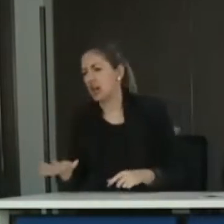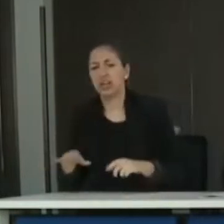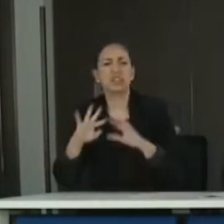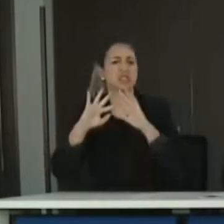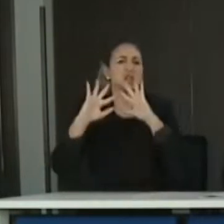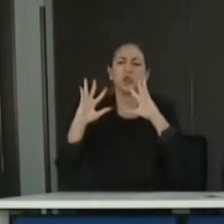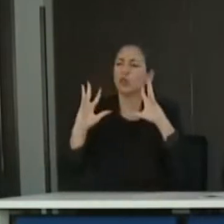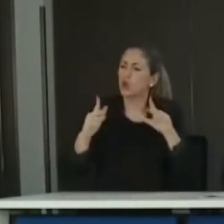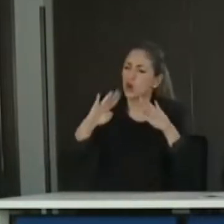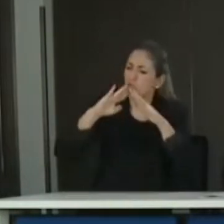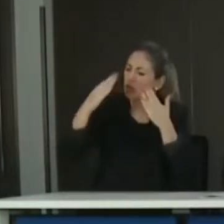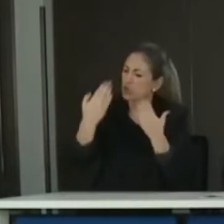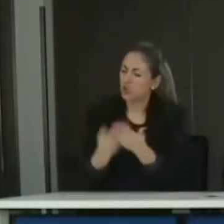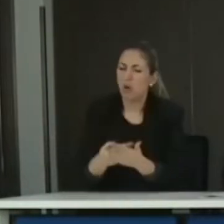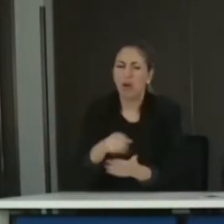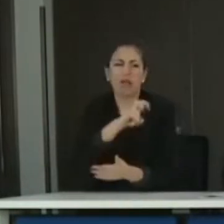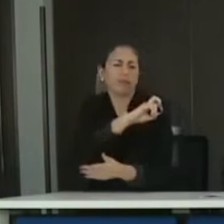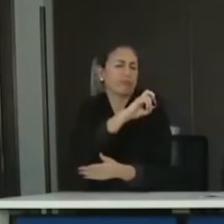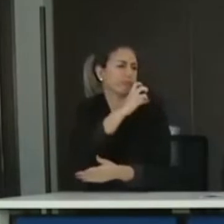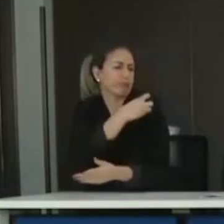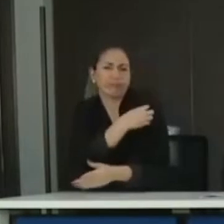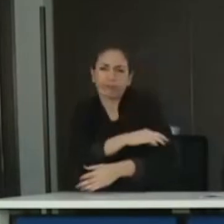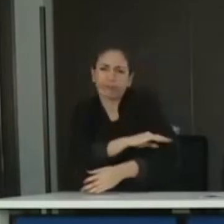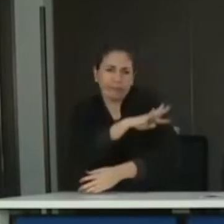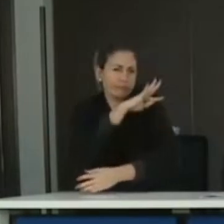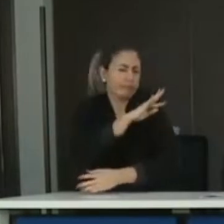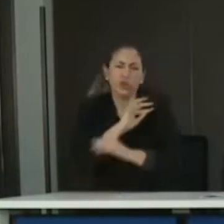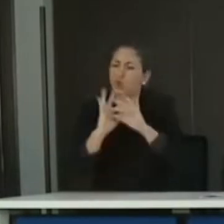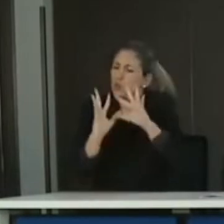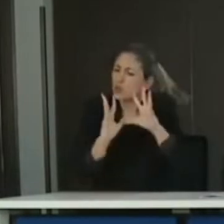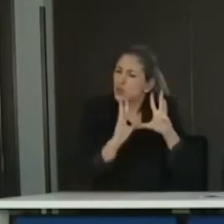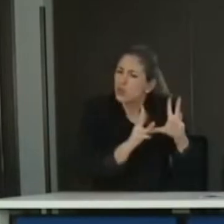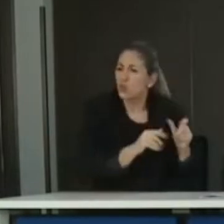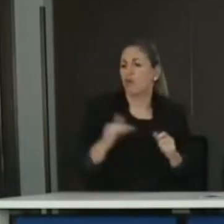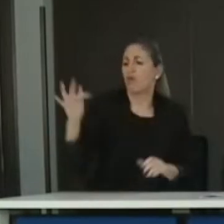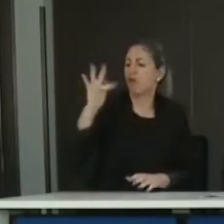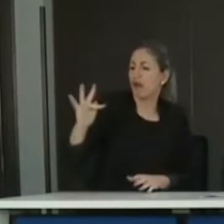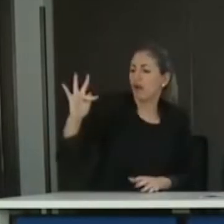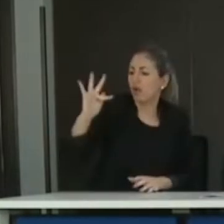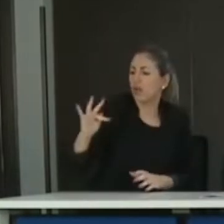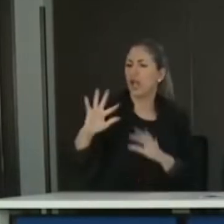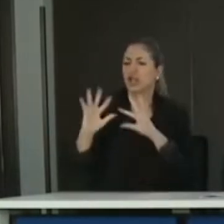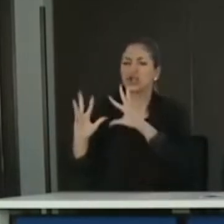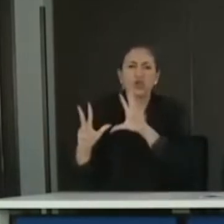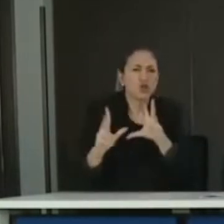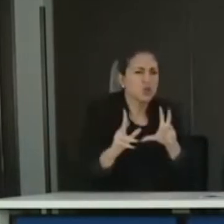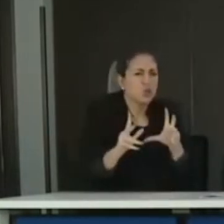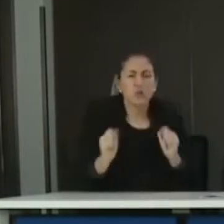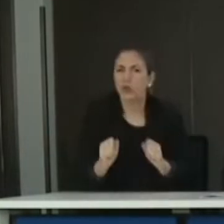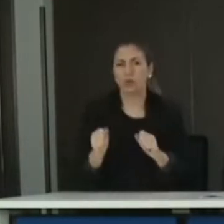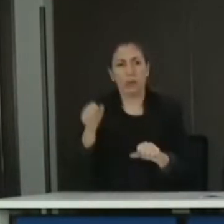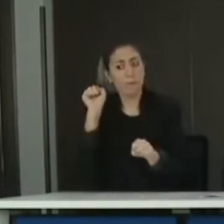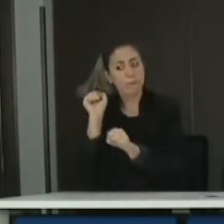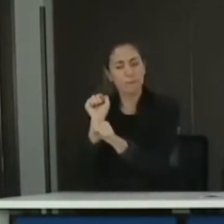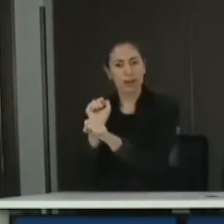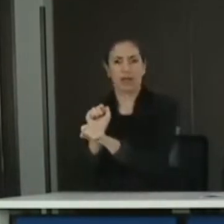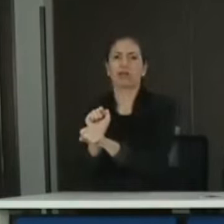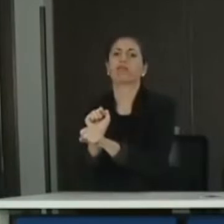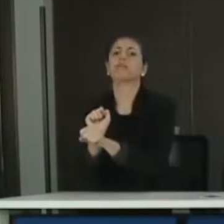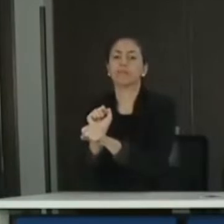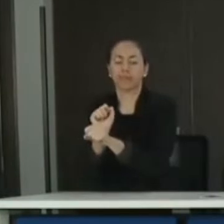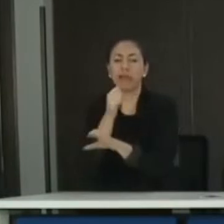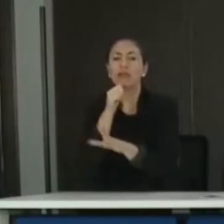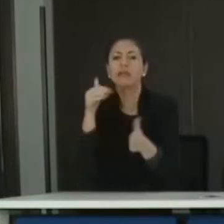jovens e adultos ensino técnico ou ensino superior sem prejuízo do cumprimento do calendário letivo o qual deve ser